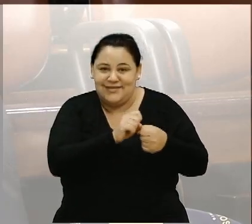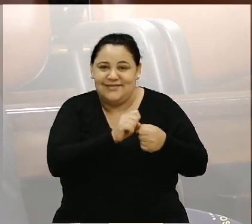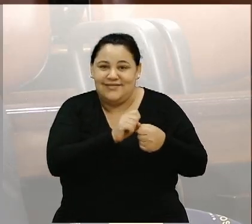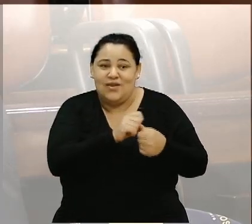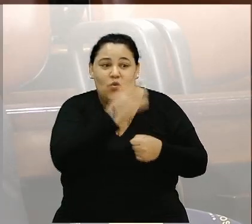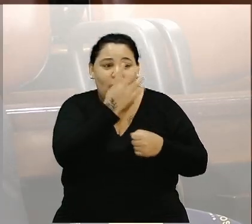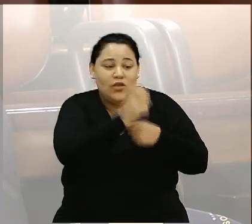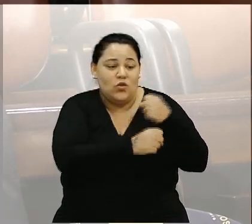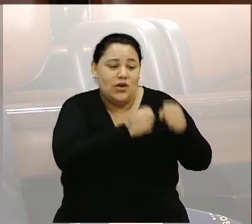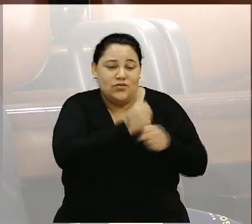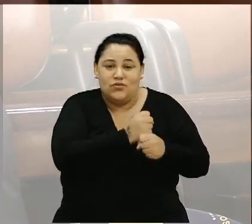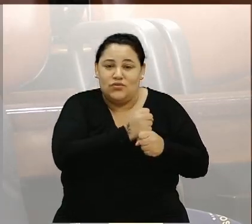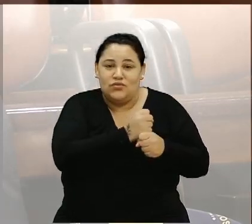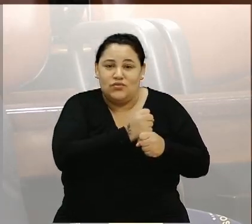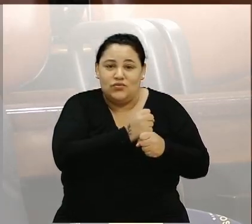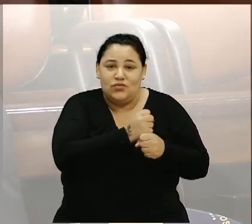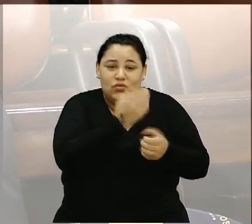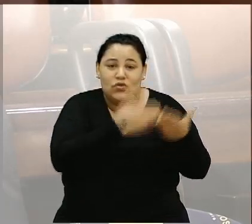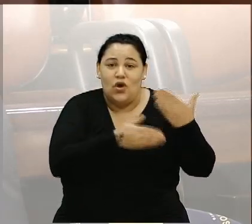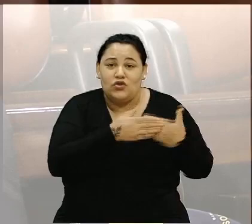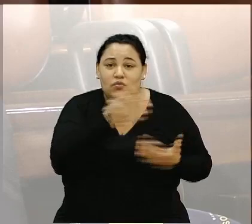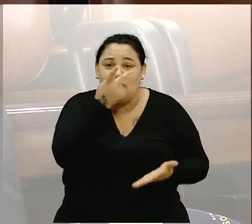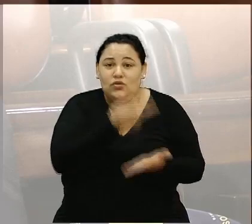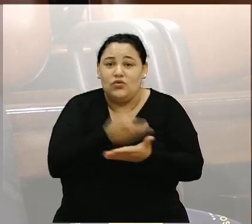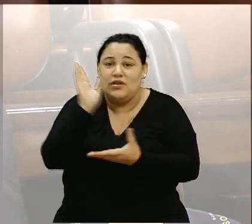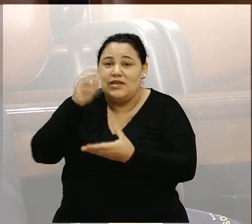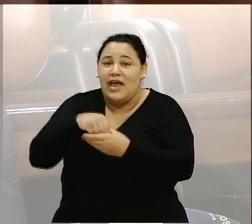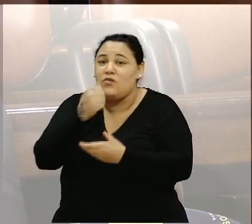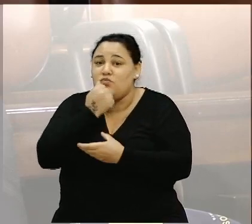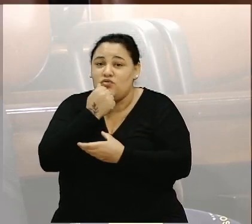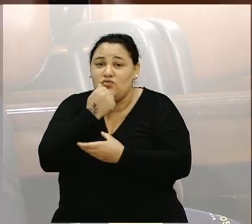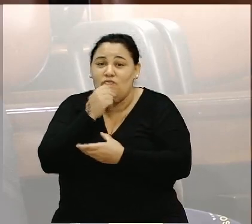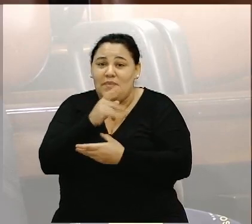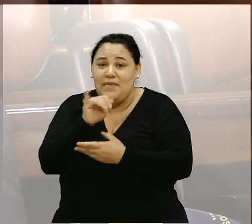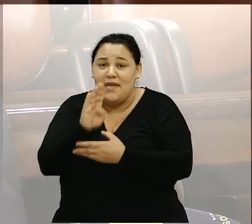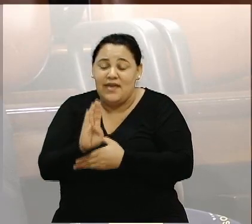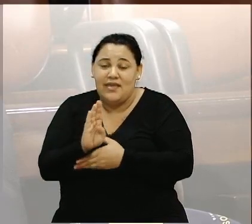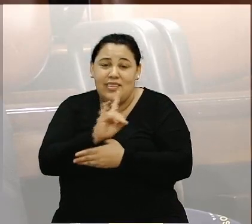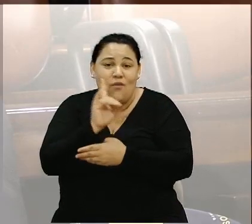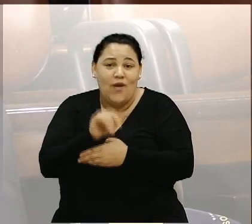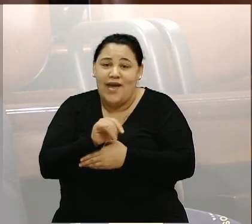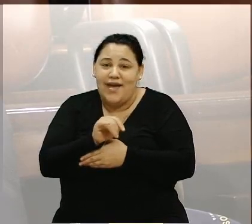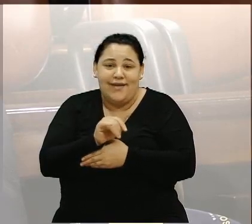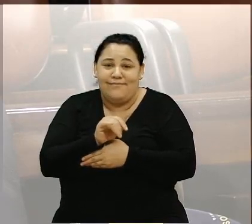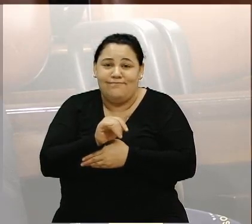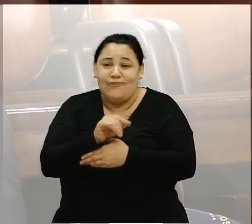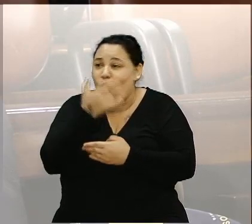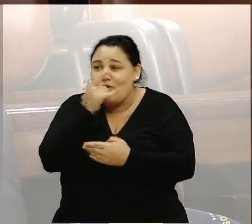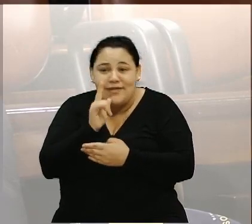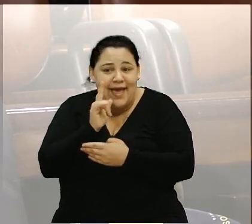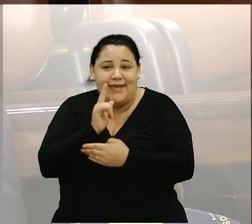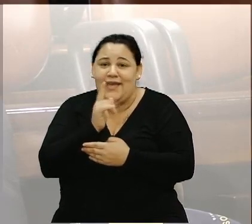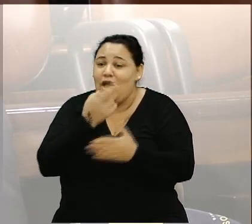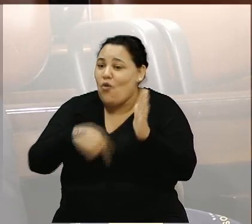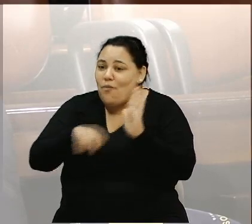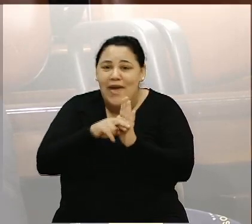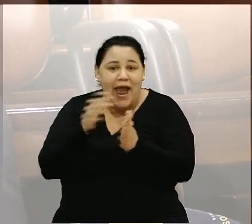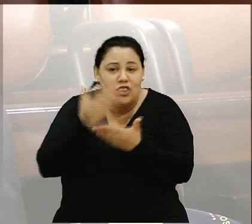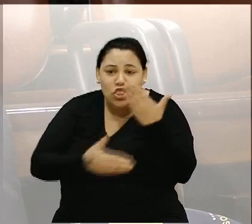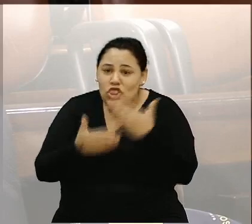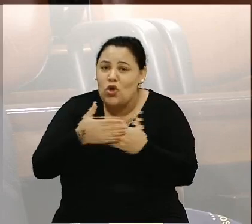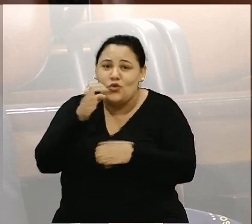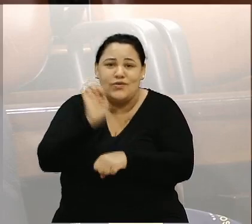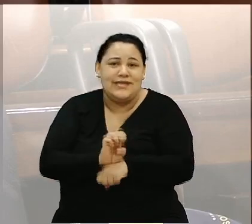o nosso PIB, seria o PIB, não chegaria para reconstruir o estado inteiro, né? Isso. E aí, vereador, nós